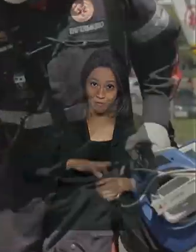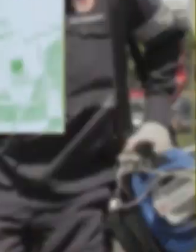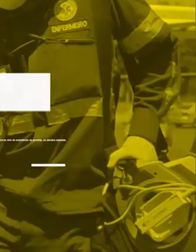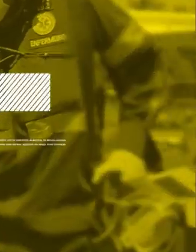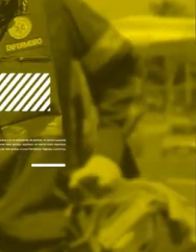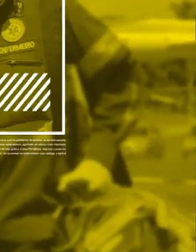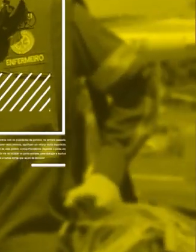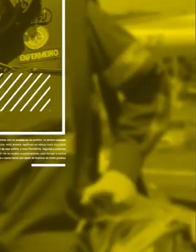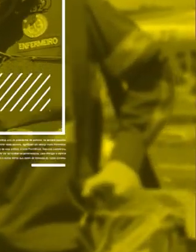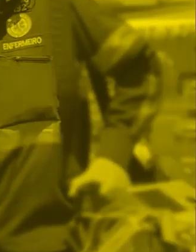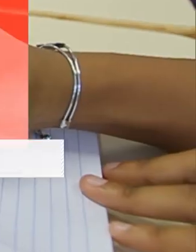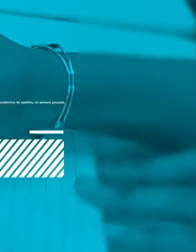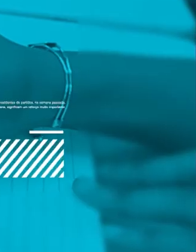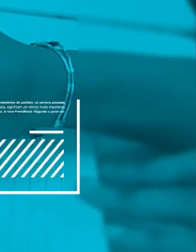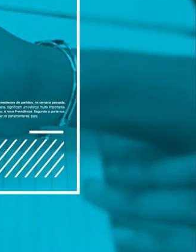já